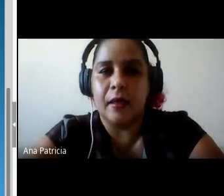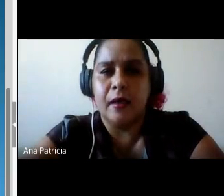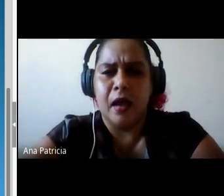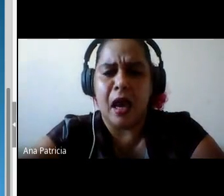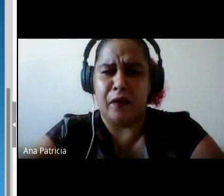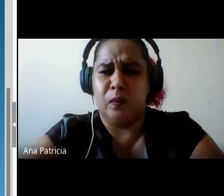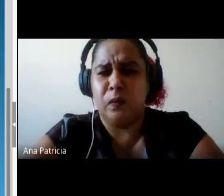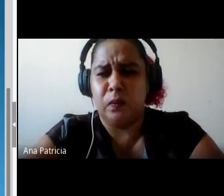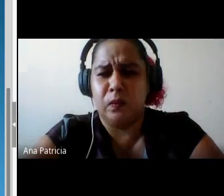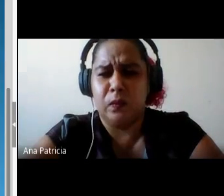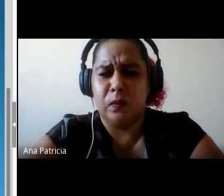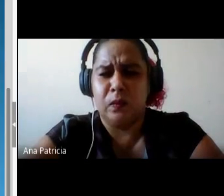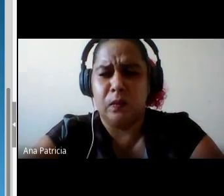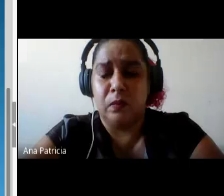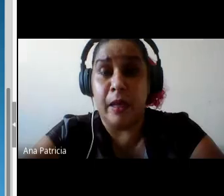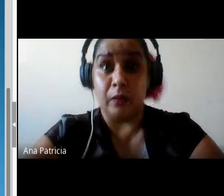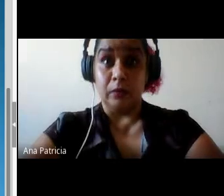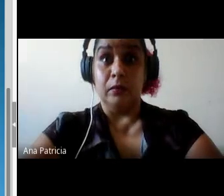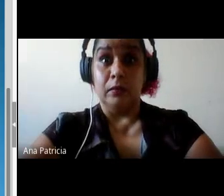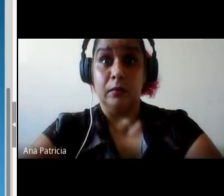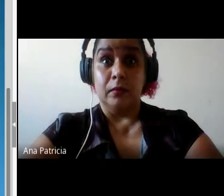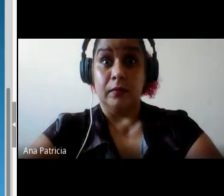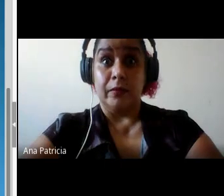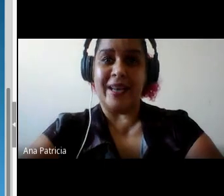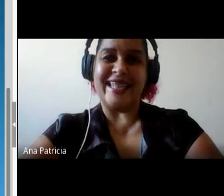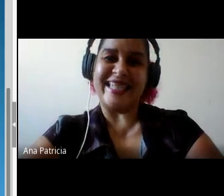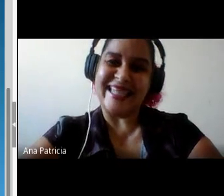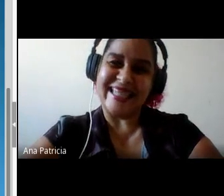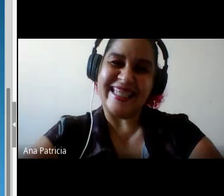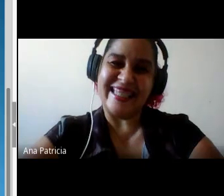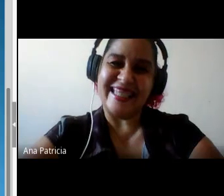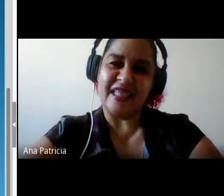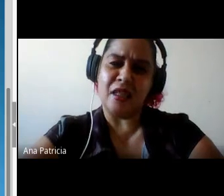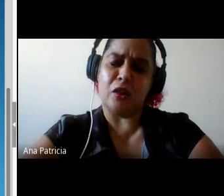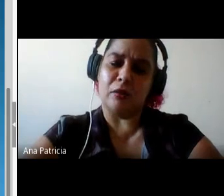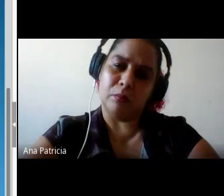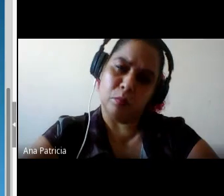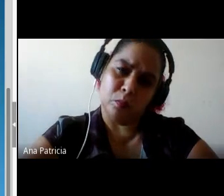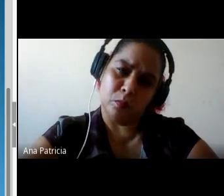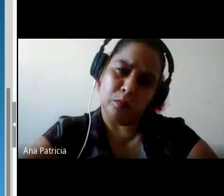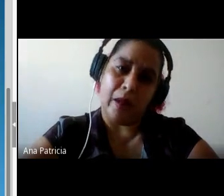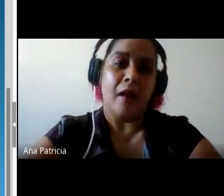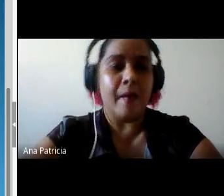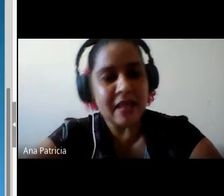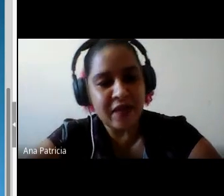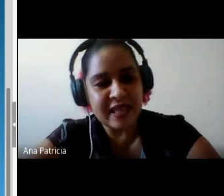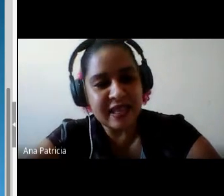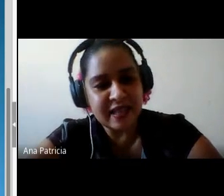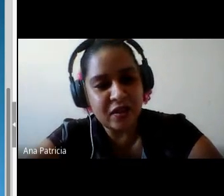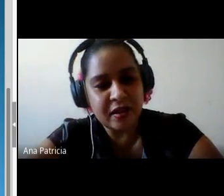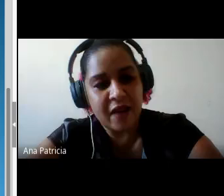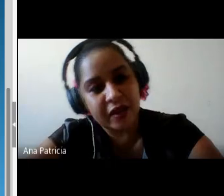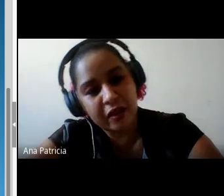assim. Raiva. Medo. Feliz. Triste. Começa a fazer